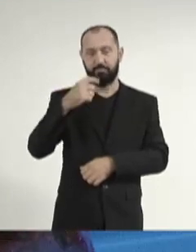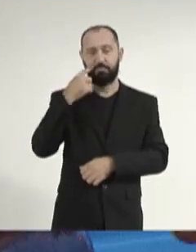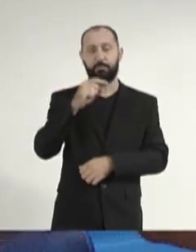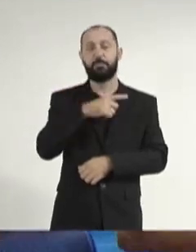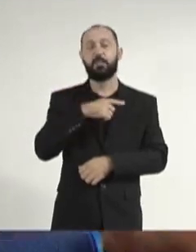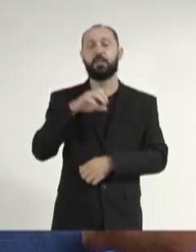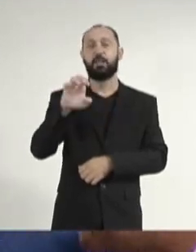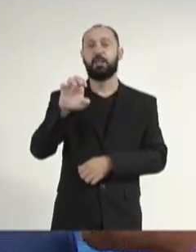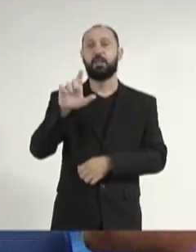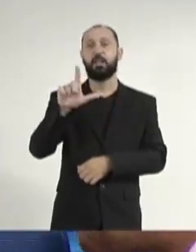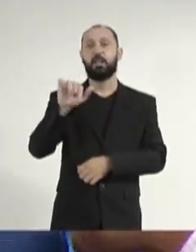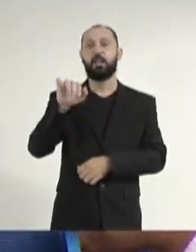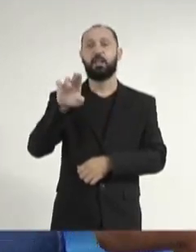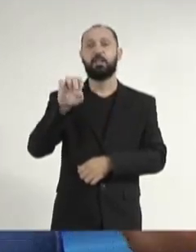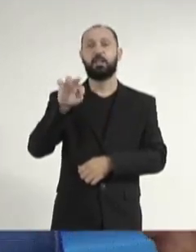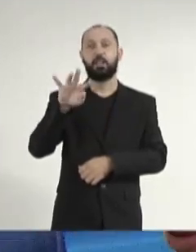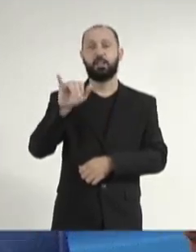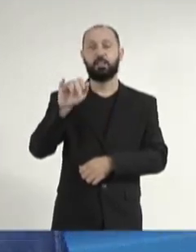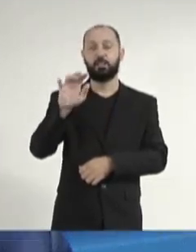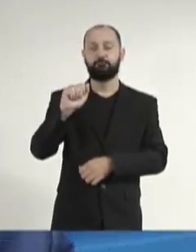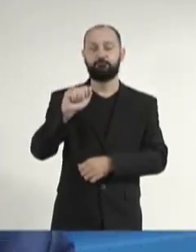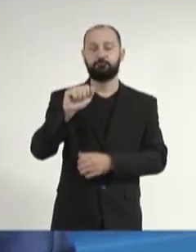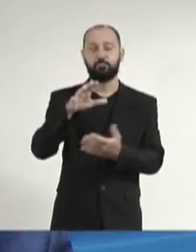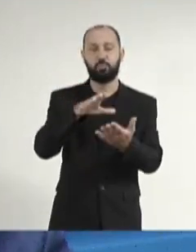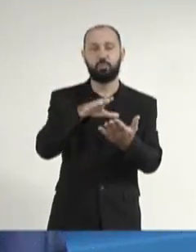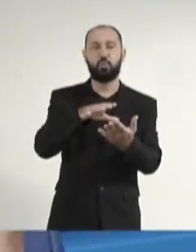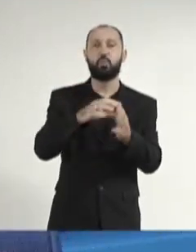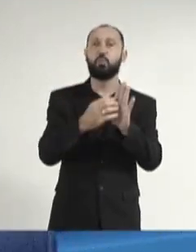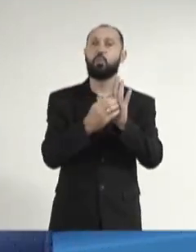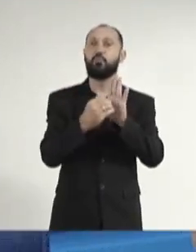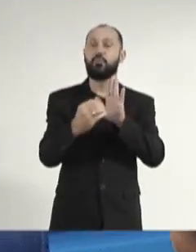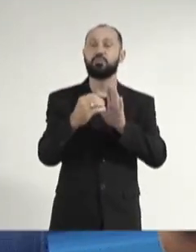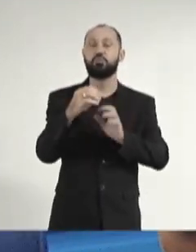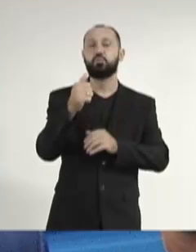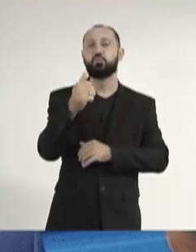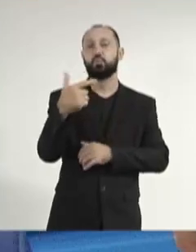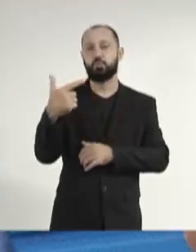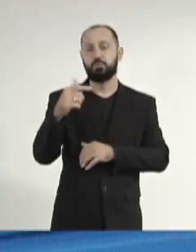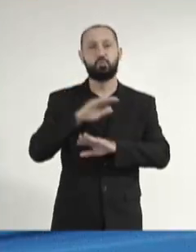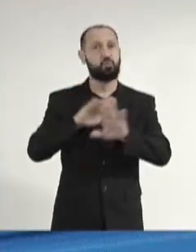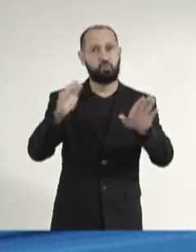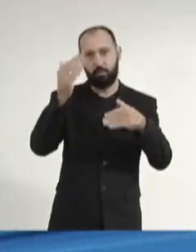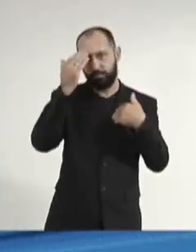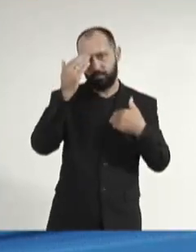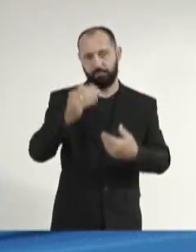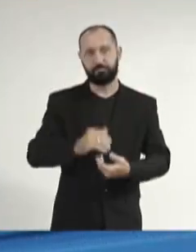Helenita Alves da Costa, através do ofício número 12/2024. Só, senhor presidente.